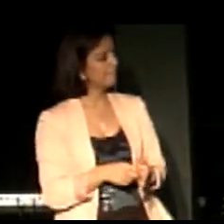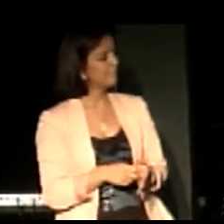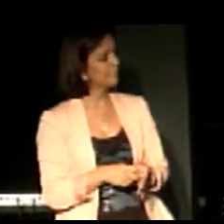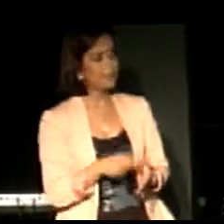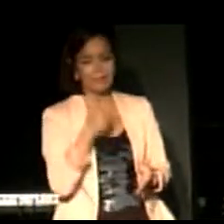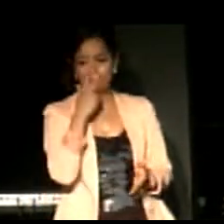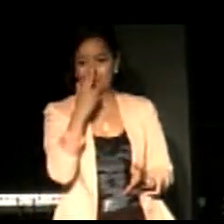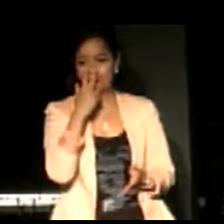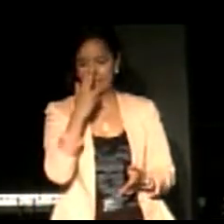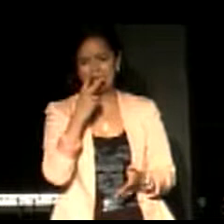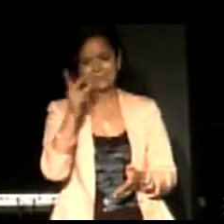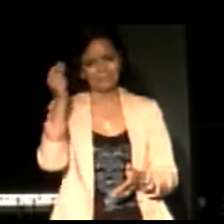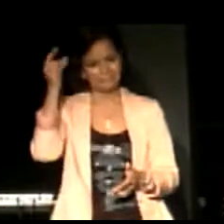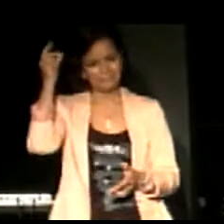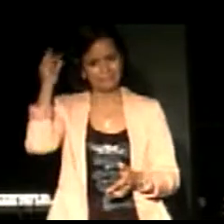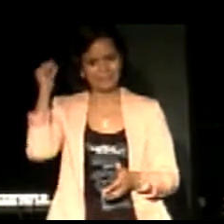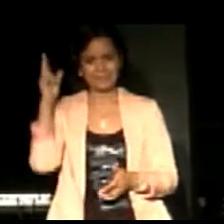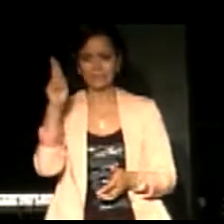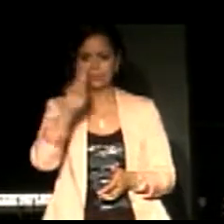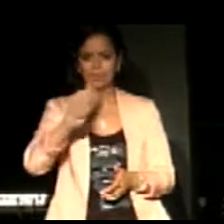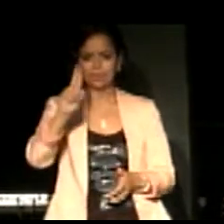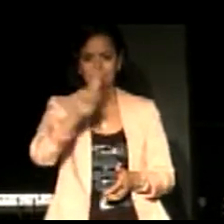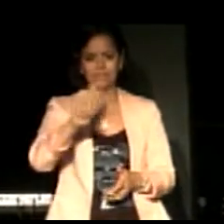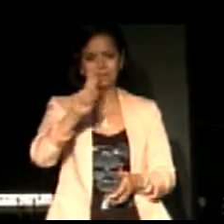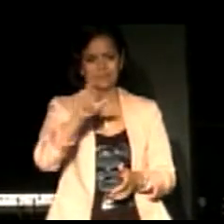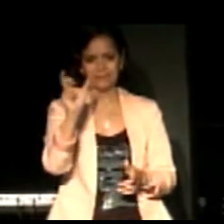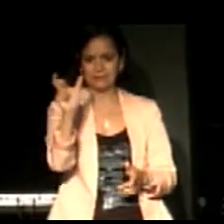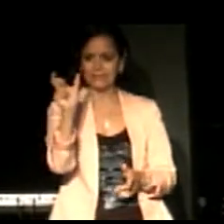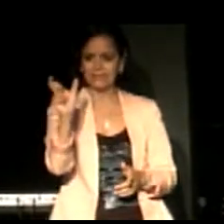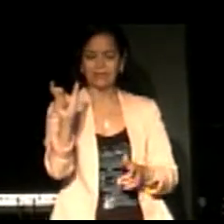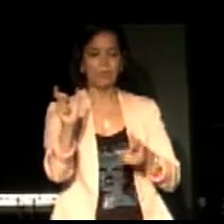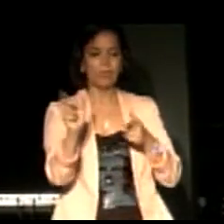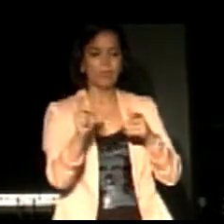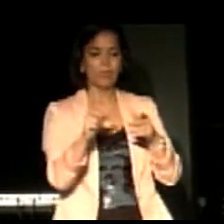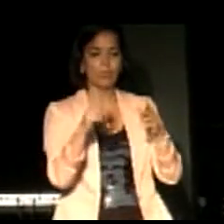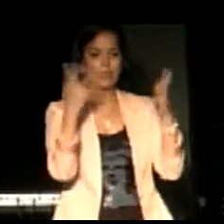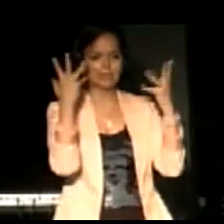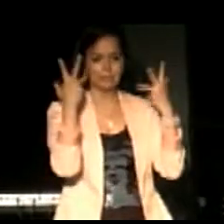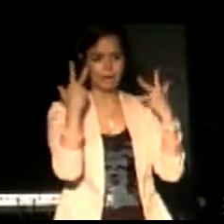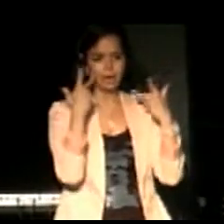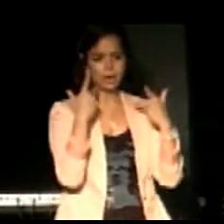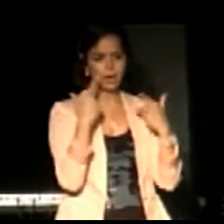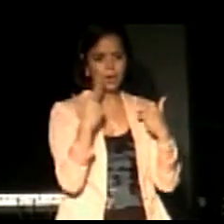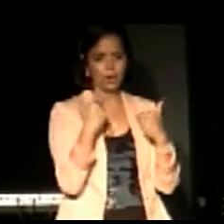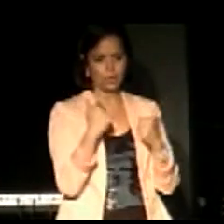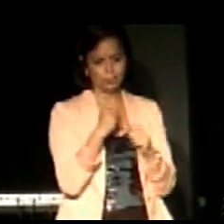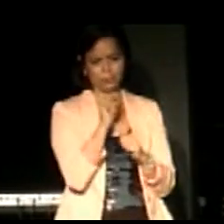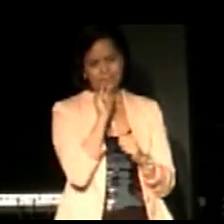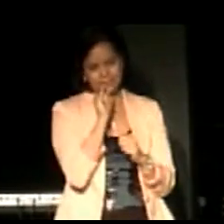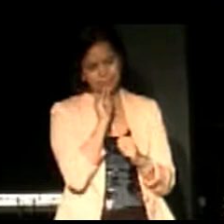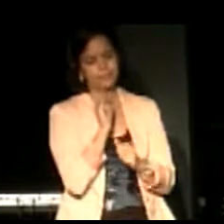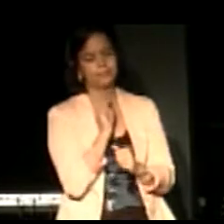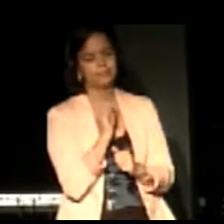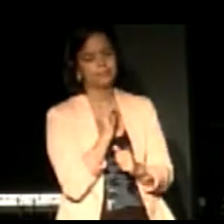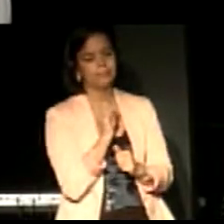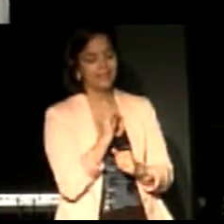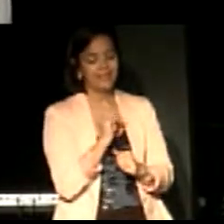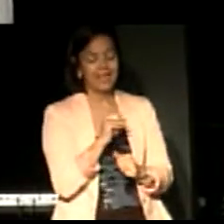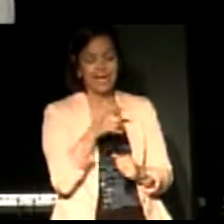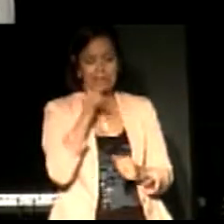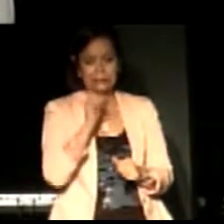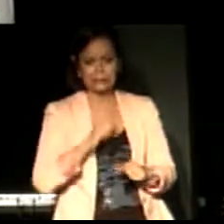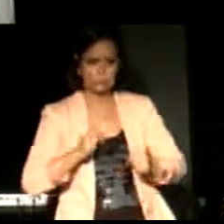que o termo era usado para descrever um animal que havia sido